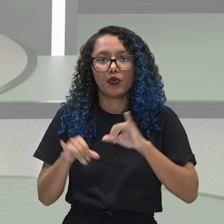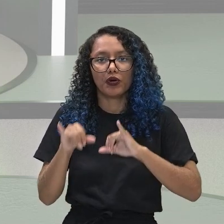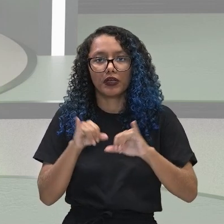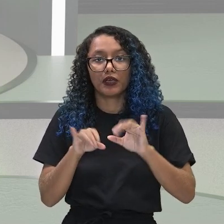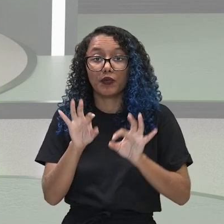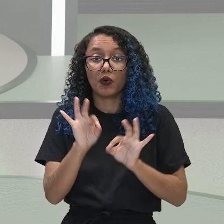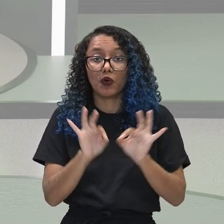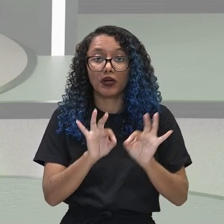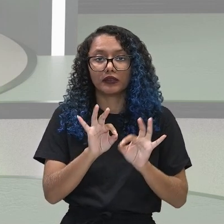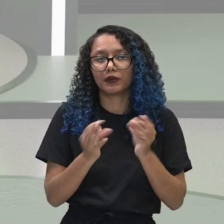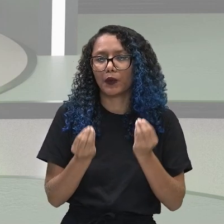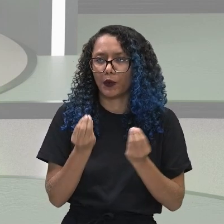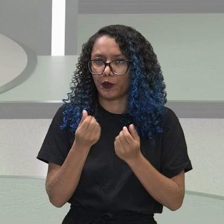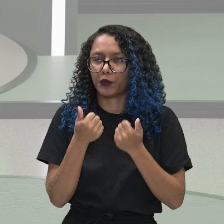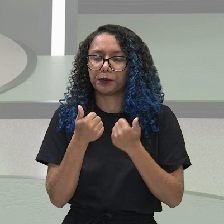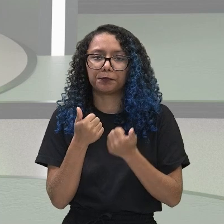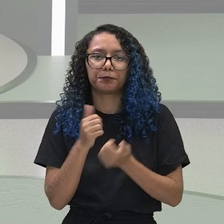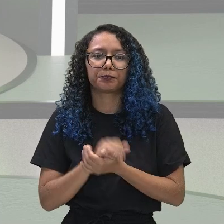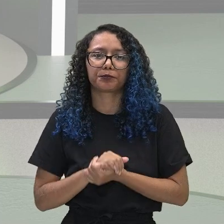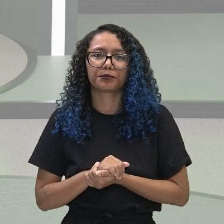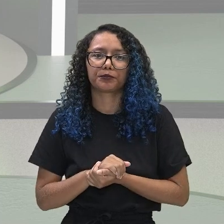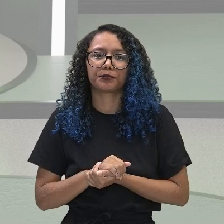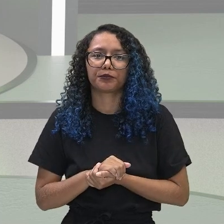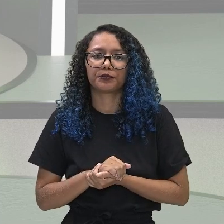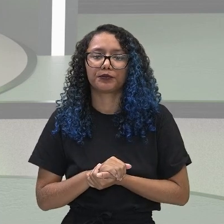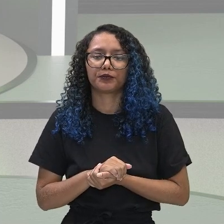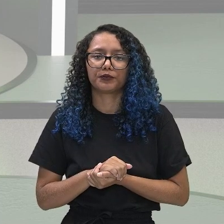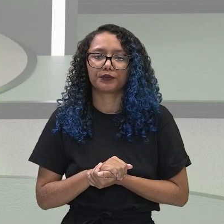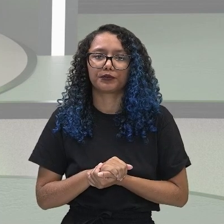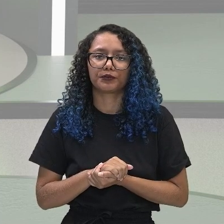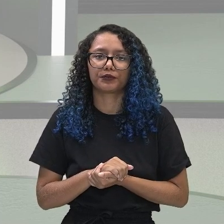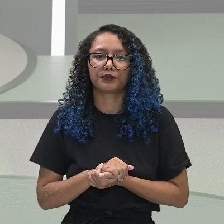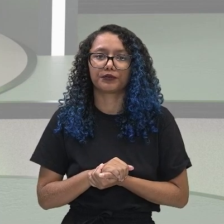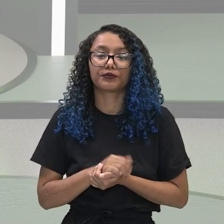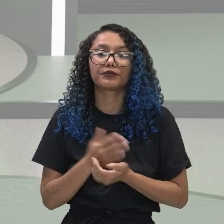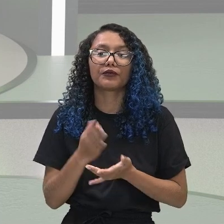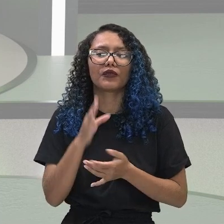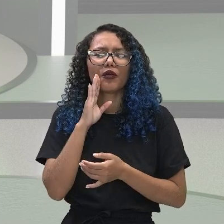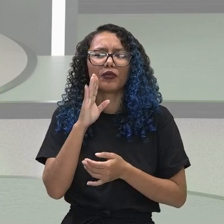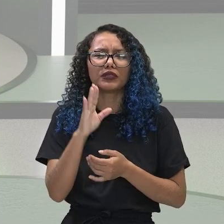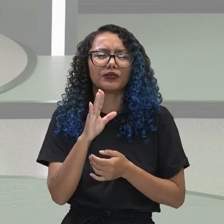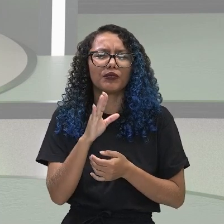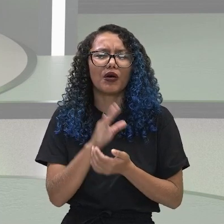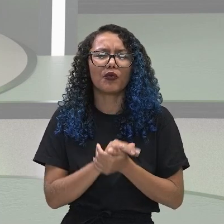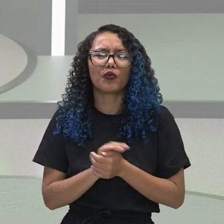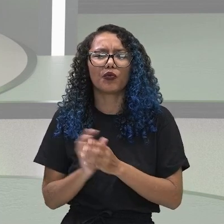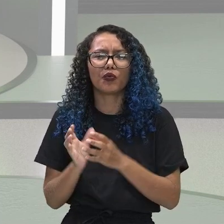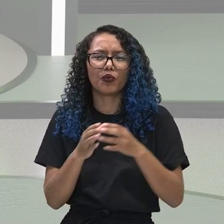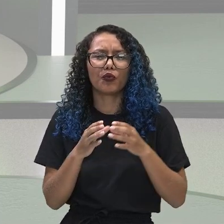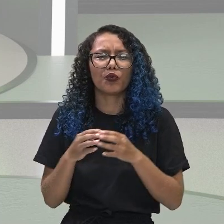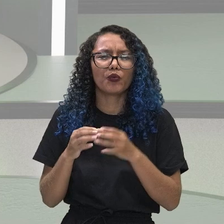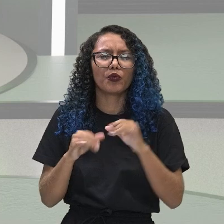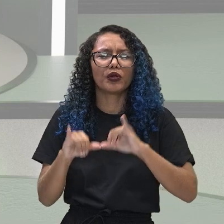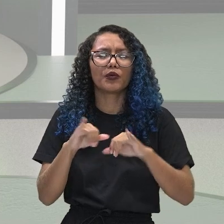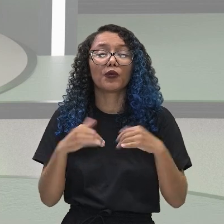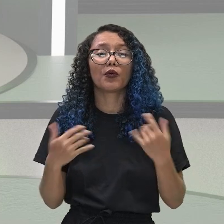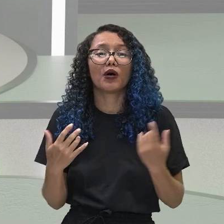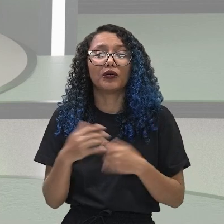dividem, certo? E dentre as principais funções químicas, nós temos